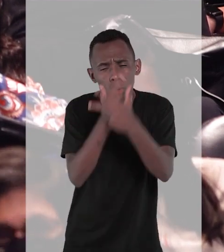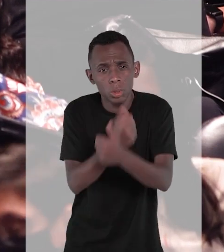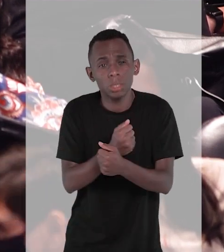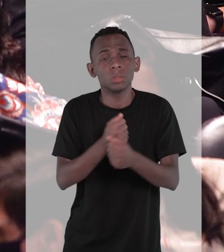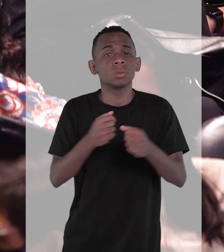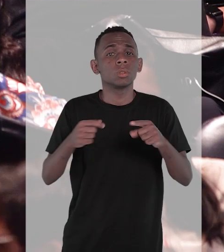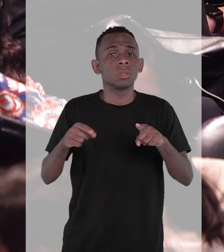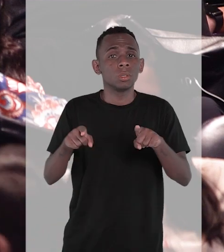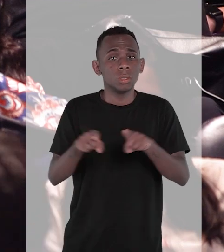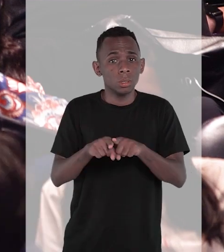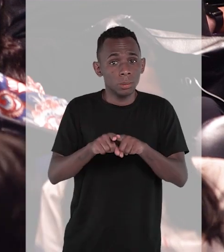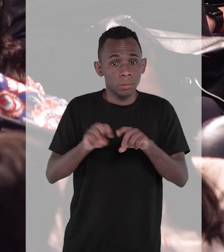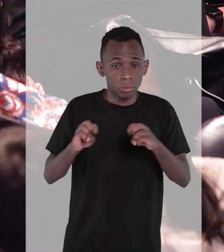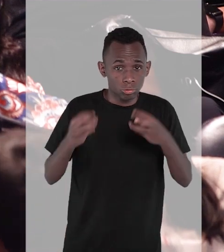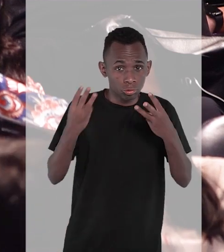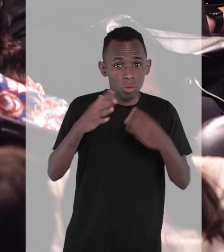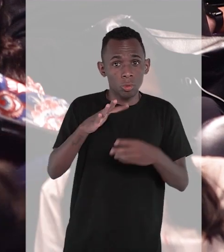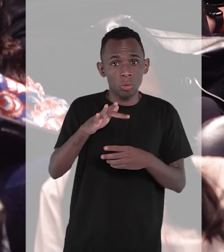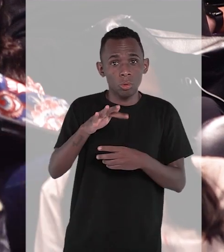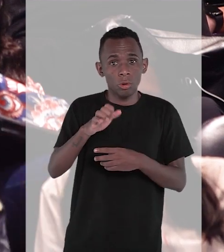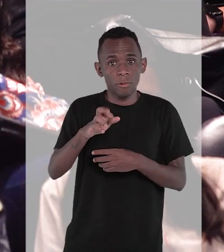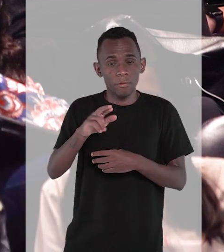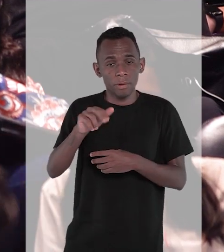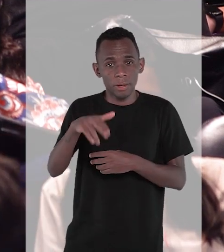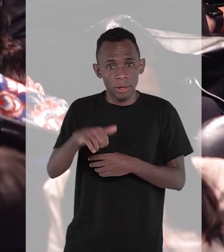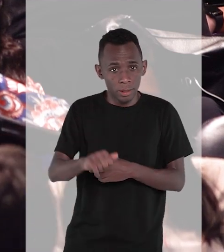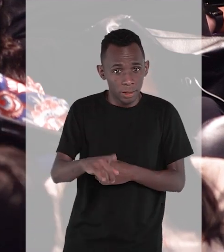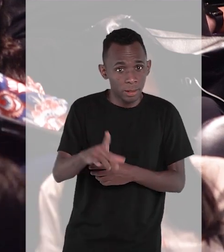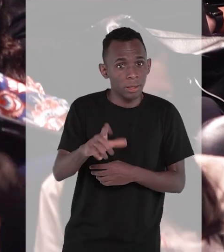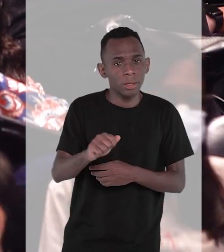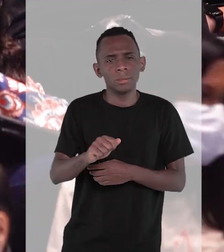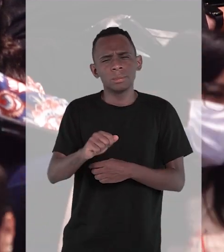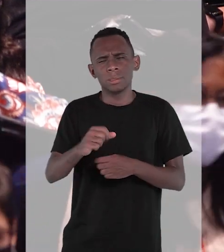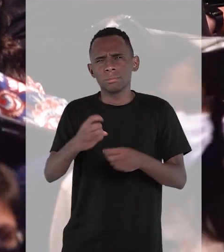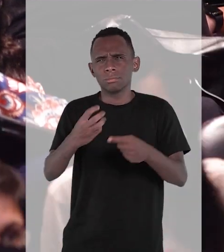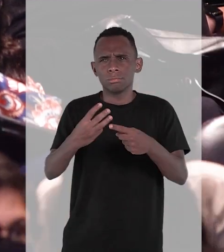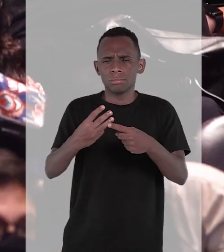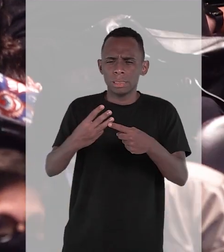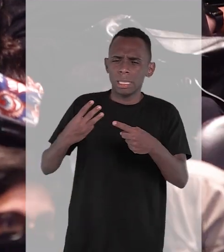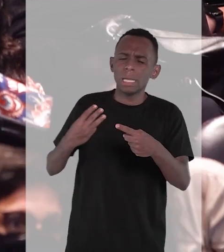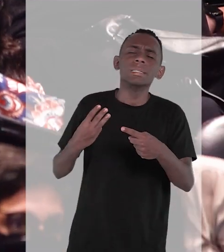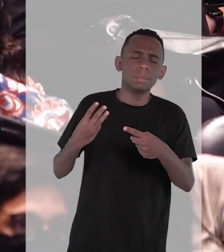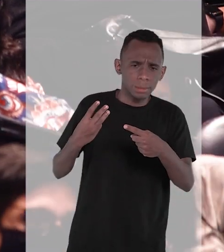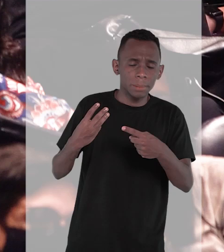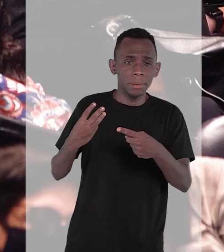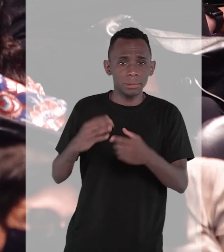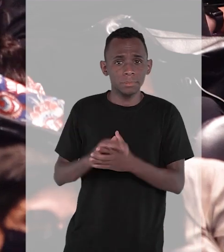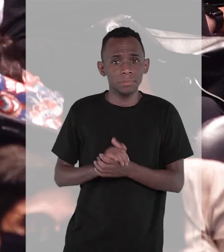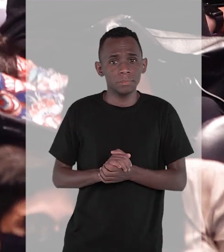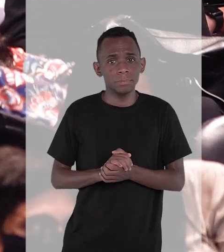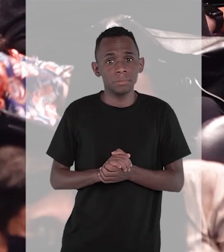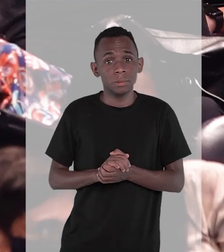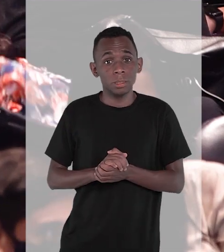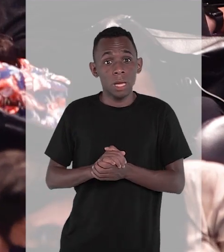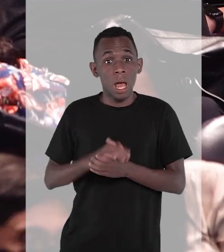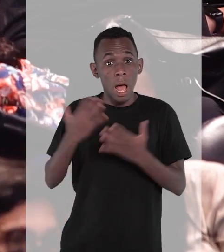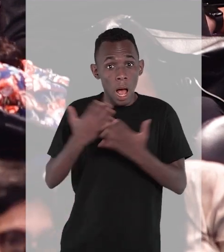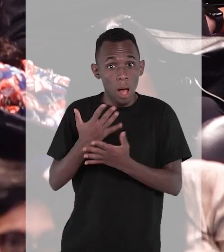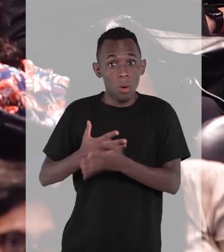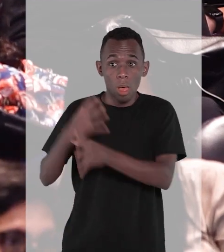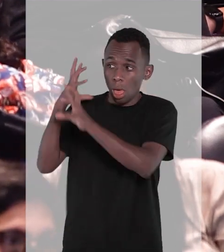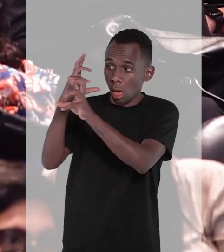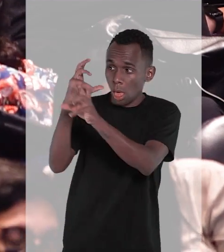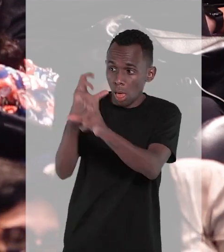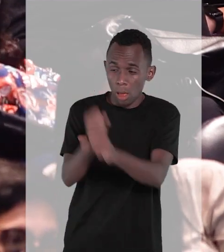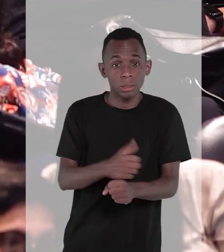vi, Poxa, obrigado. junto com um show da Fernanda que eu vi há 3 semanas. Eu também. Também está no meu aqui no top Cine 5. Brasil. Lindo, menino. Ele